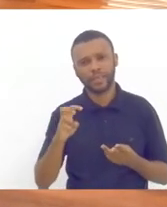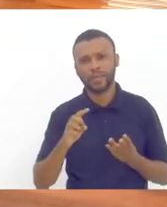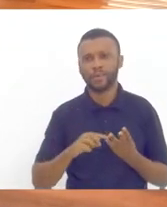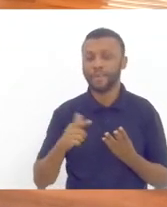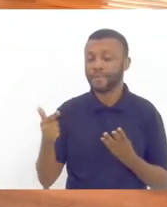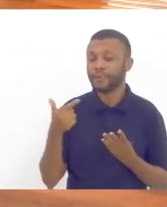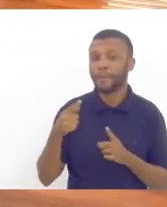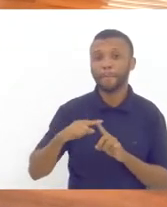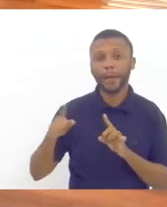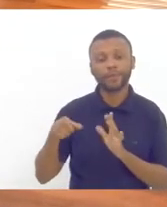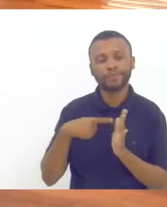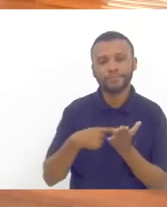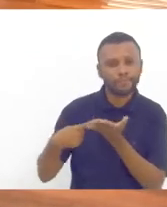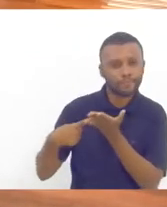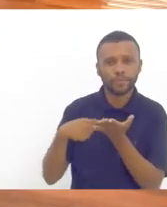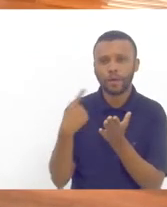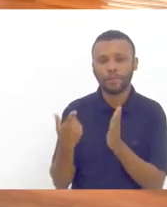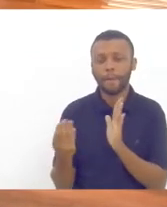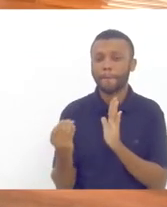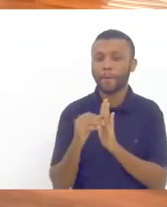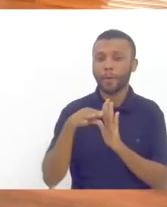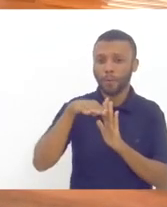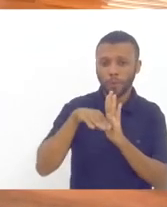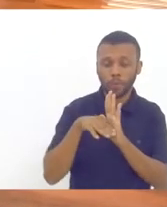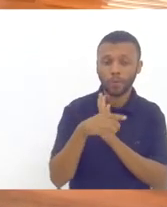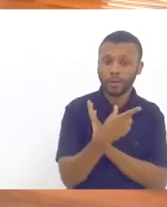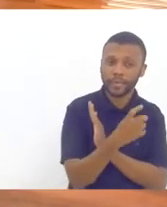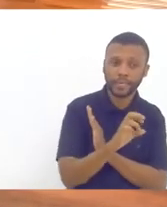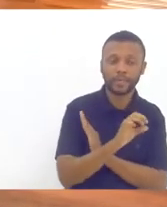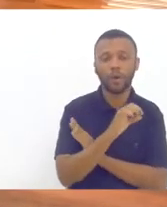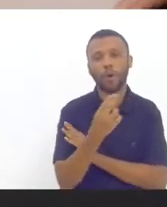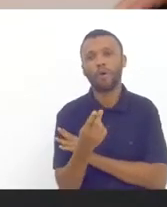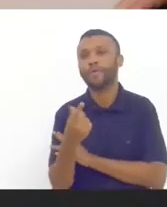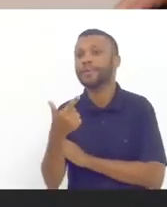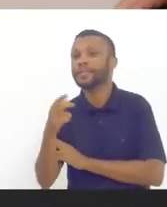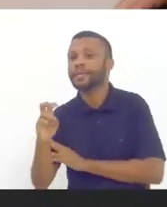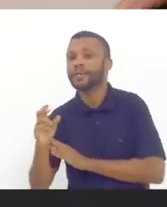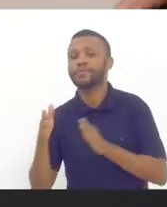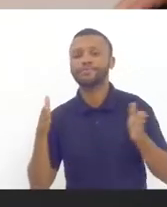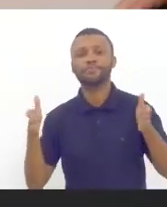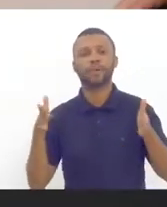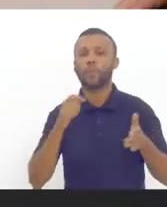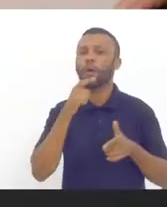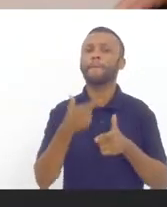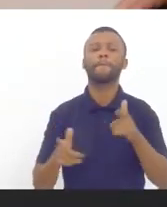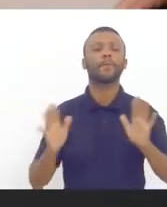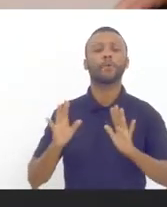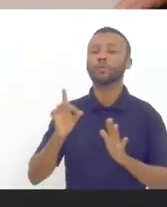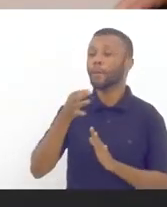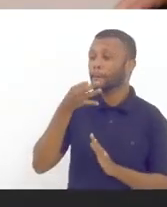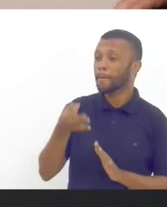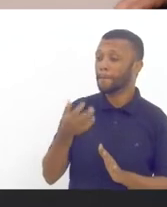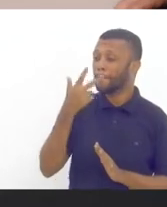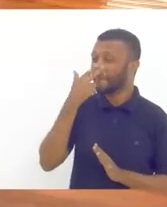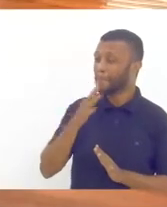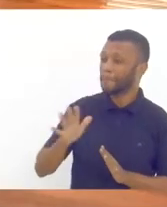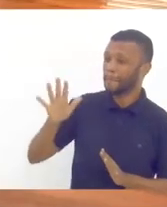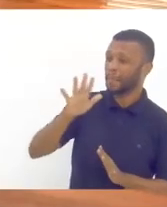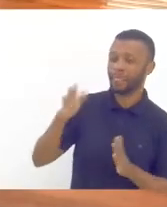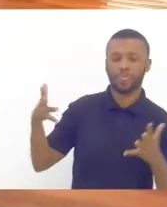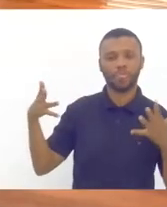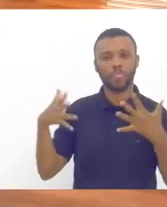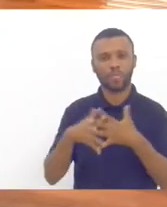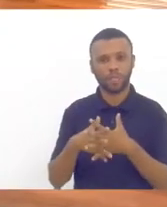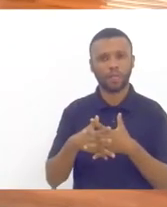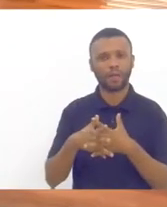gente vai escrever 15, 25, não há problema nenhum. Perfeitamente, pode escrever. Eu só coloquei para não deixar aparecer que eu, né, acreditava